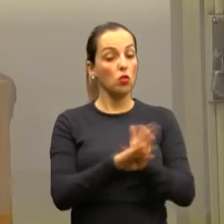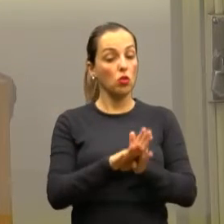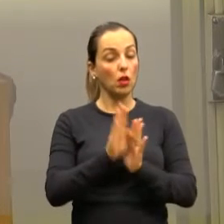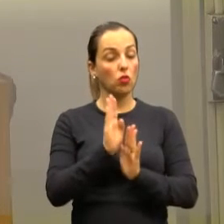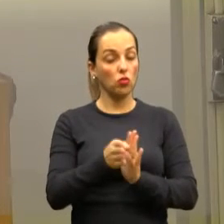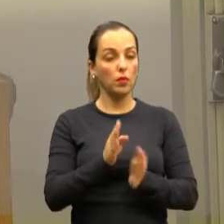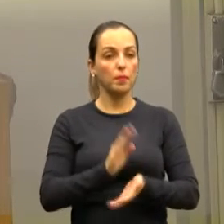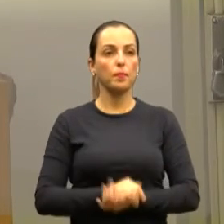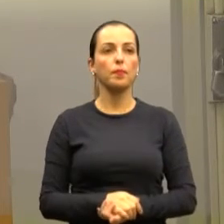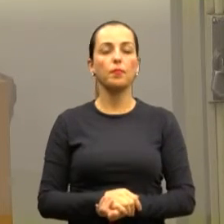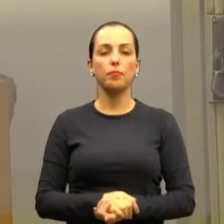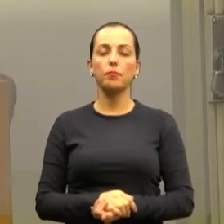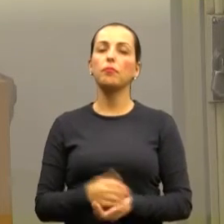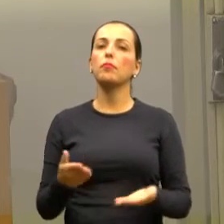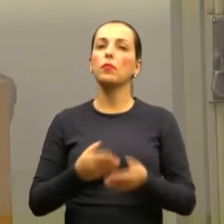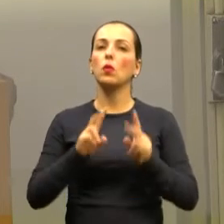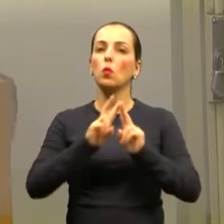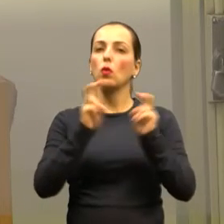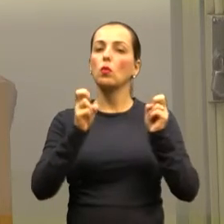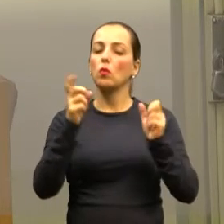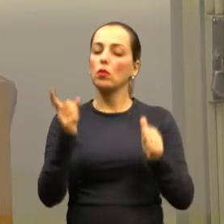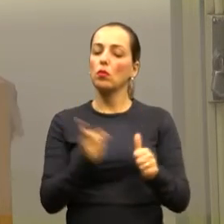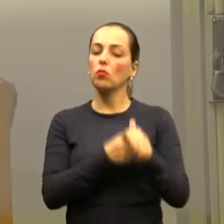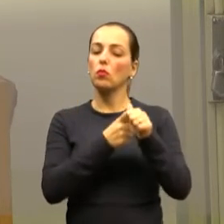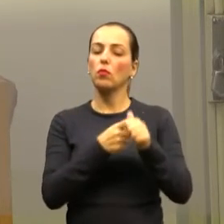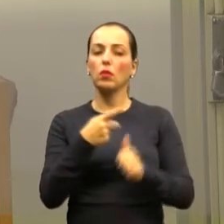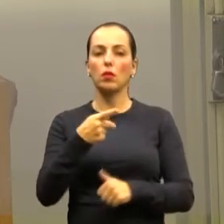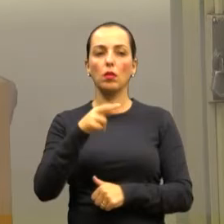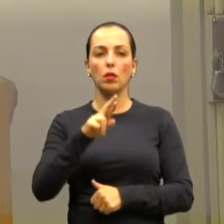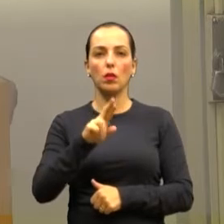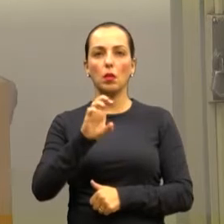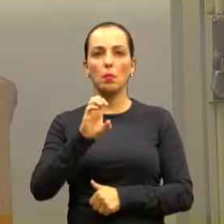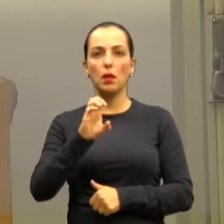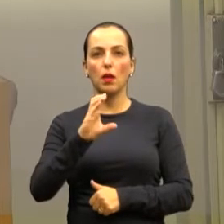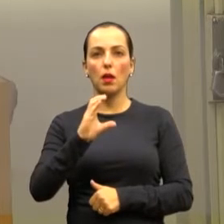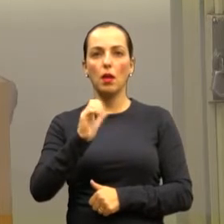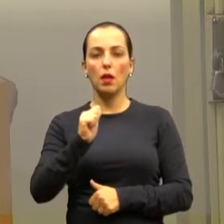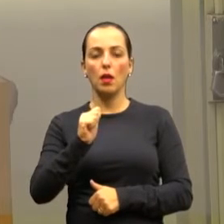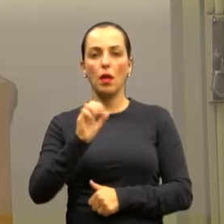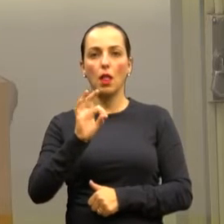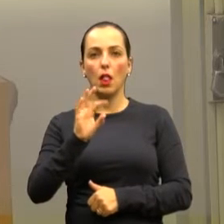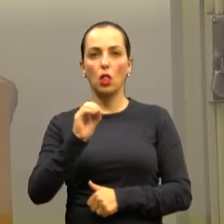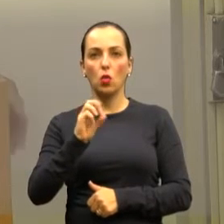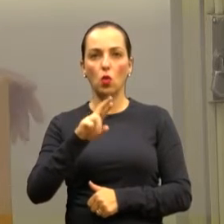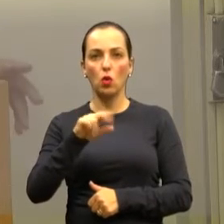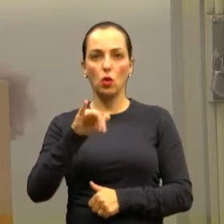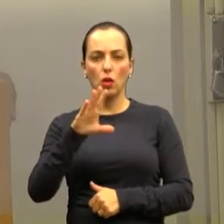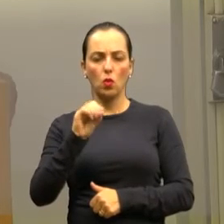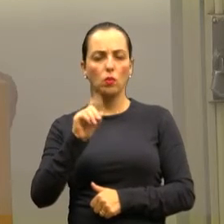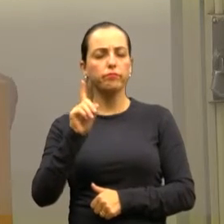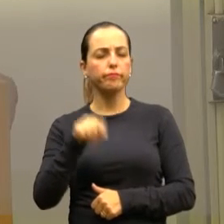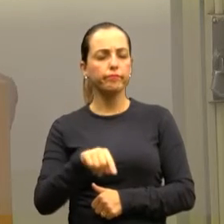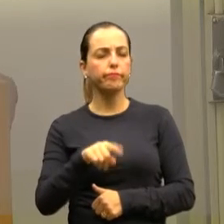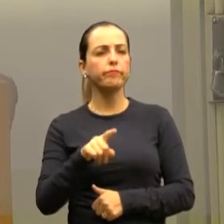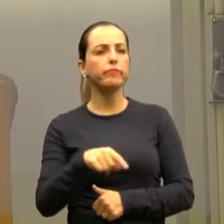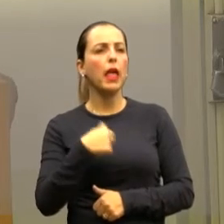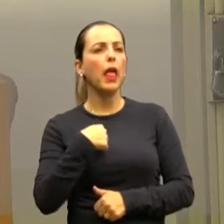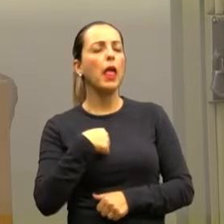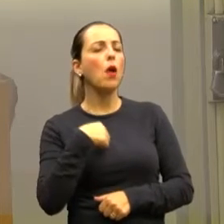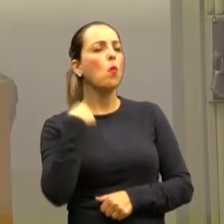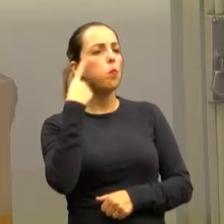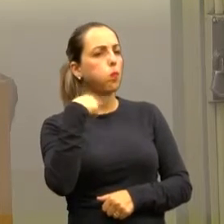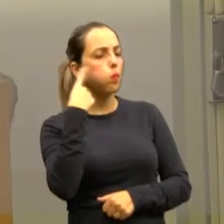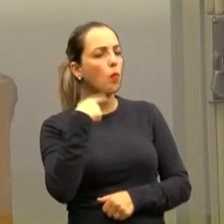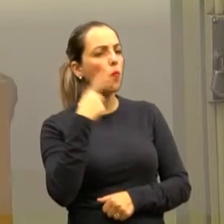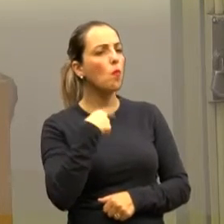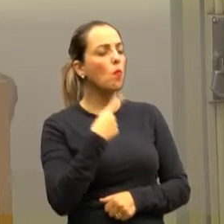quero falar dos precatórios sabe eu tô eu sou muito questionado sobre essa dos precatórios Doutor Marcos nem para o vereador é Dr